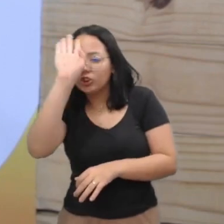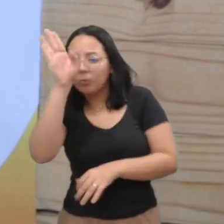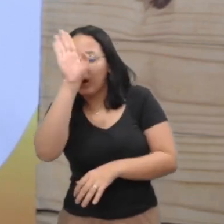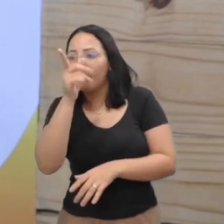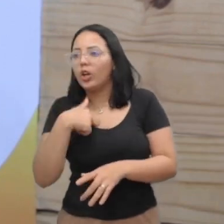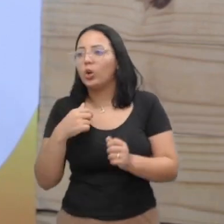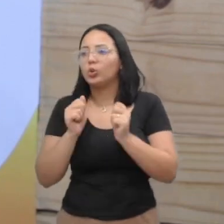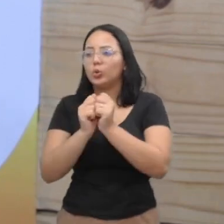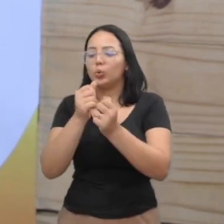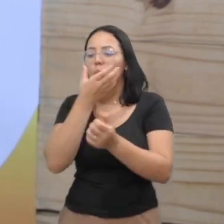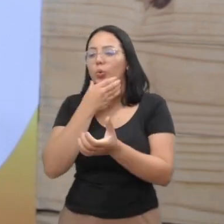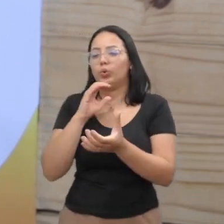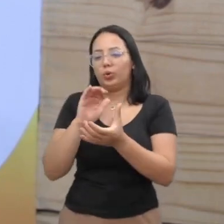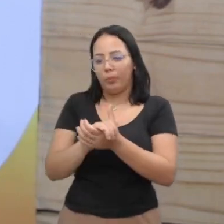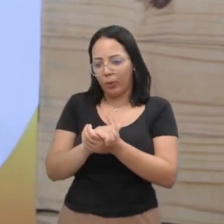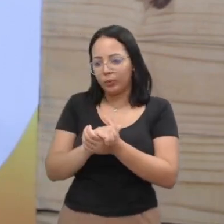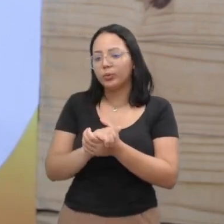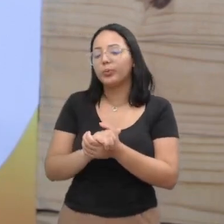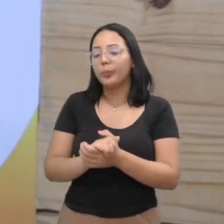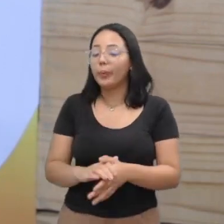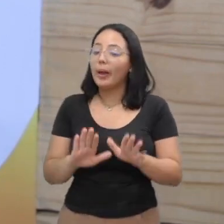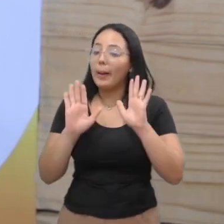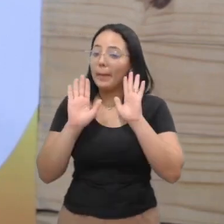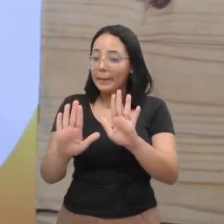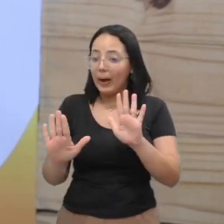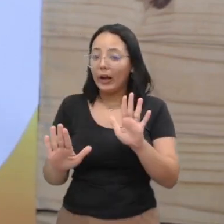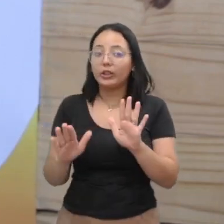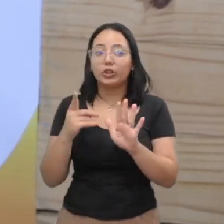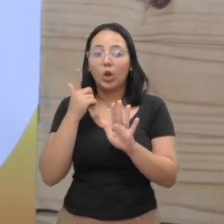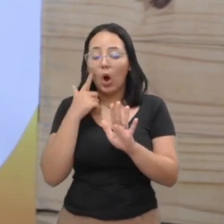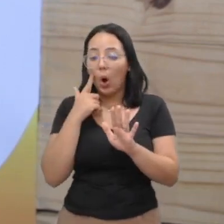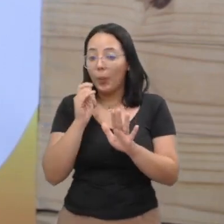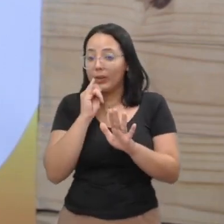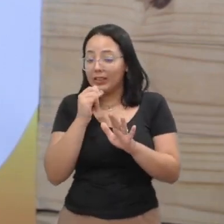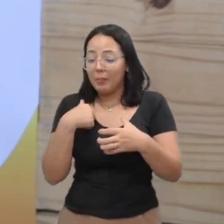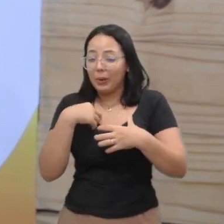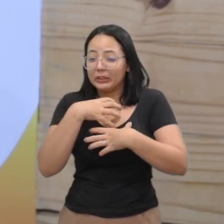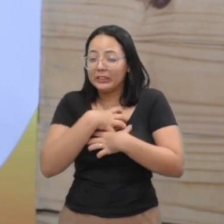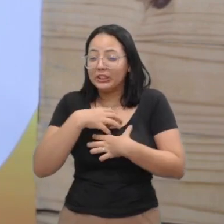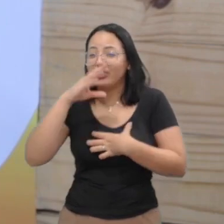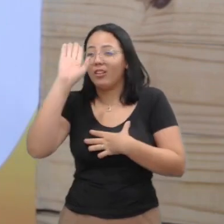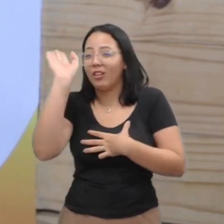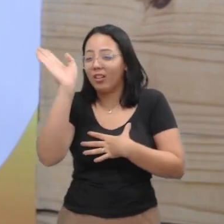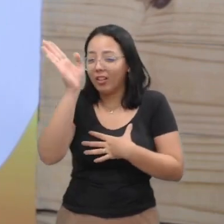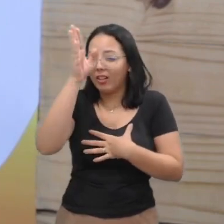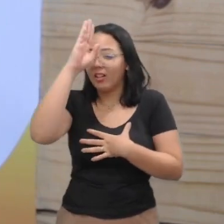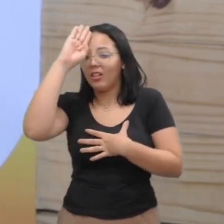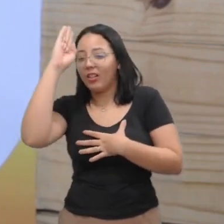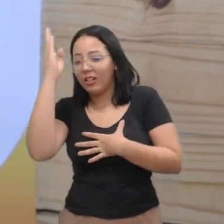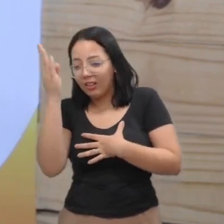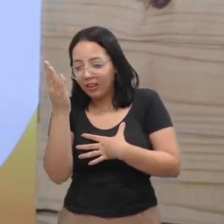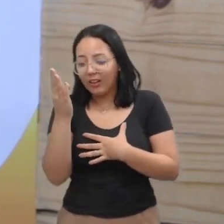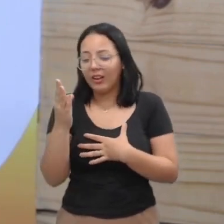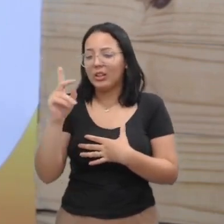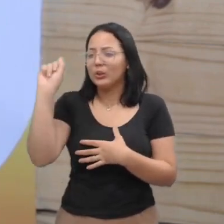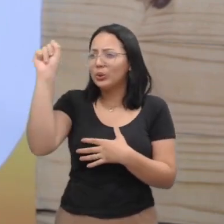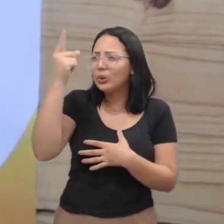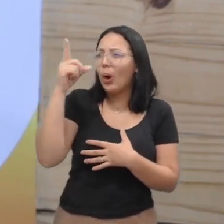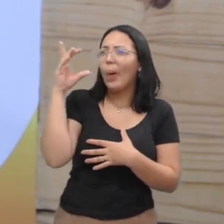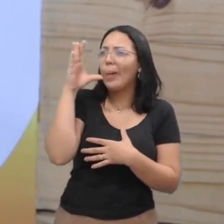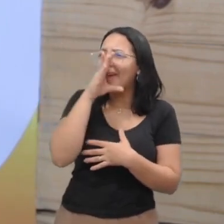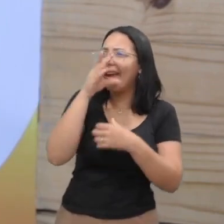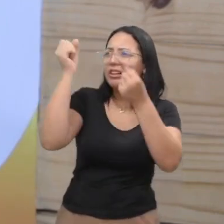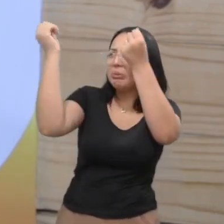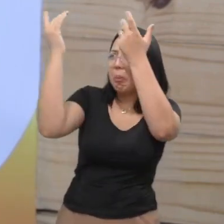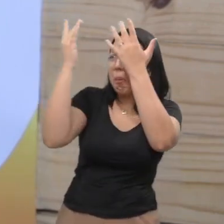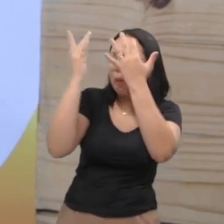esposo. Graças a Deus isso não aconteceu. Mas aí, só o fato de estar naquela situação, né, num sol quente, andando